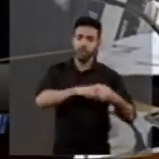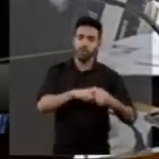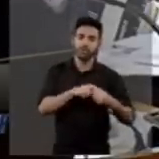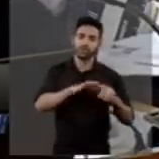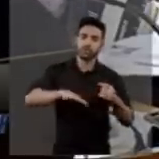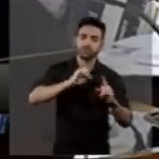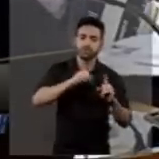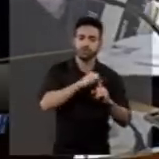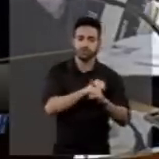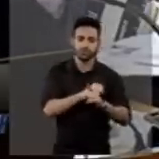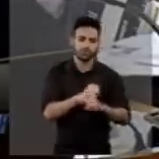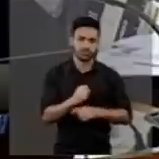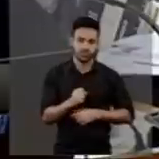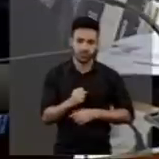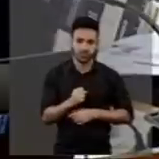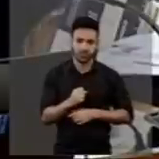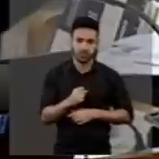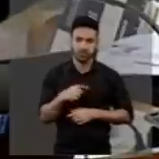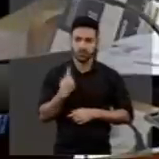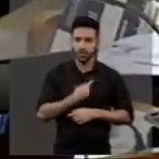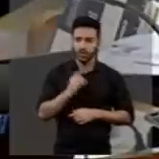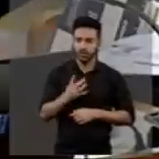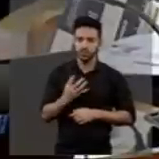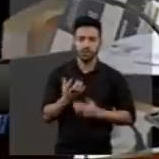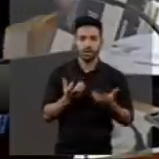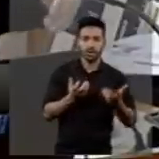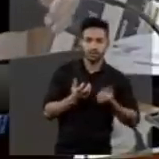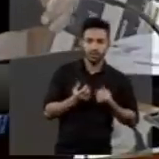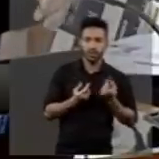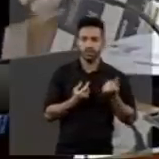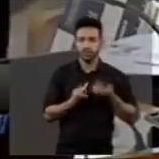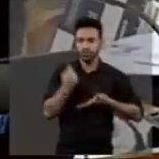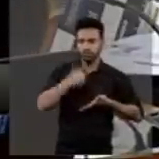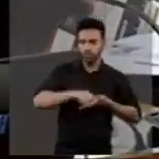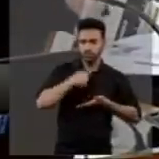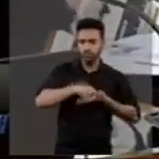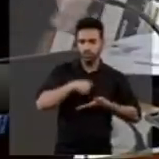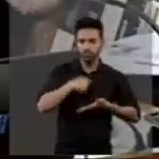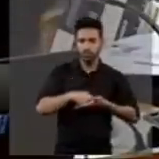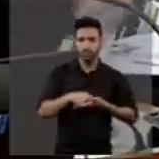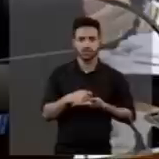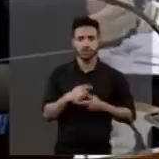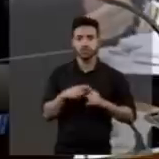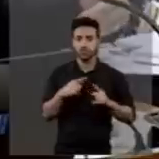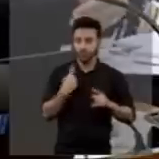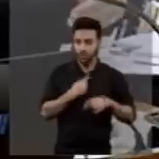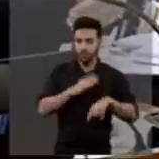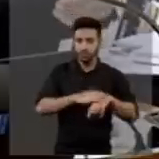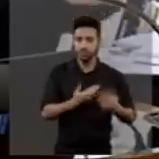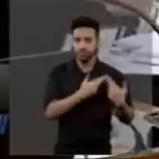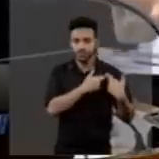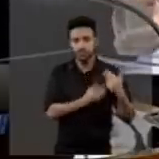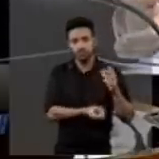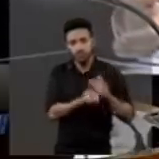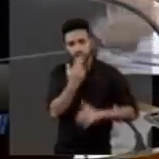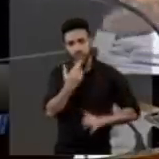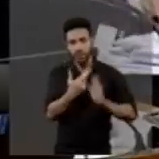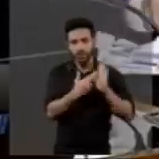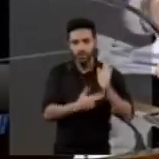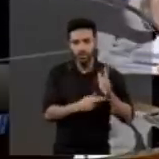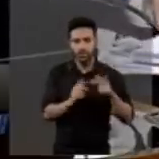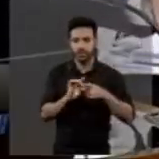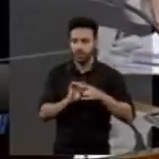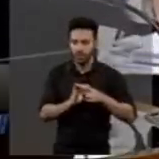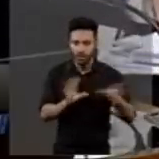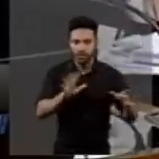ficamos com bônus e não com ônus. Ficamos com o bônus de possibilitar, de regulamentar, de autorizar, de permitir